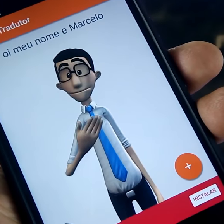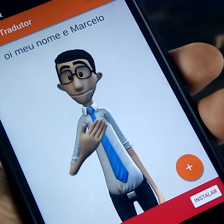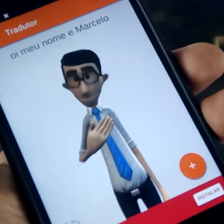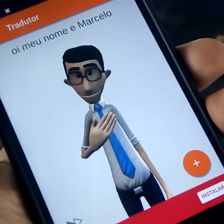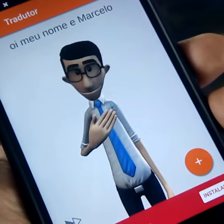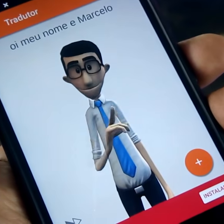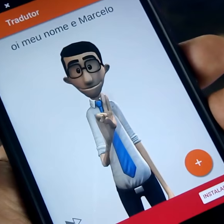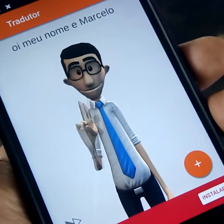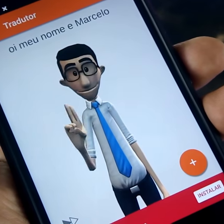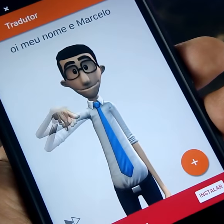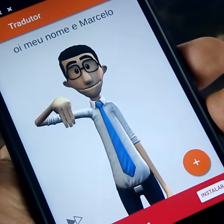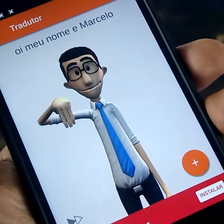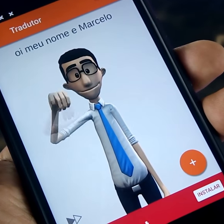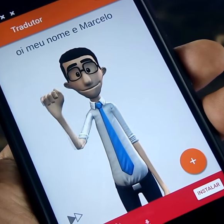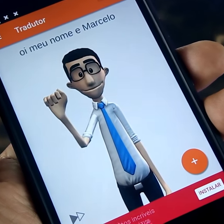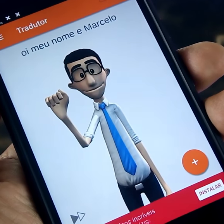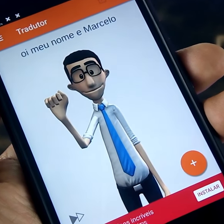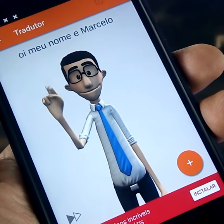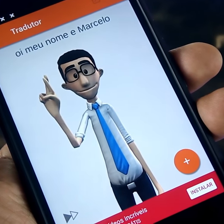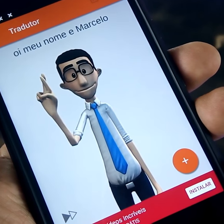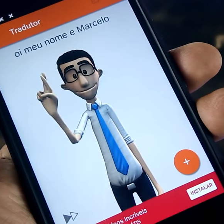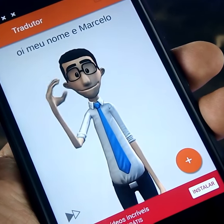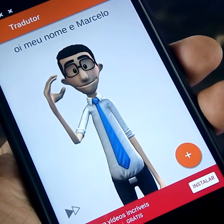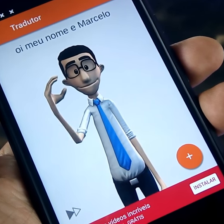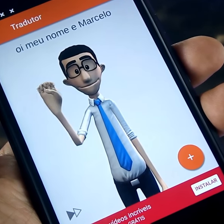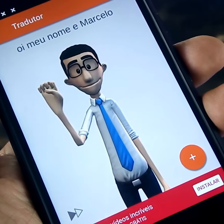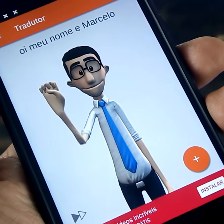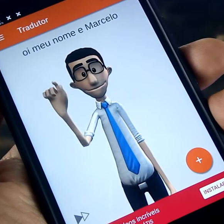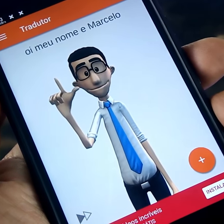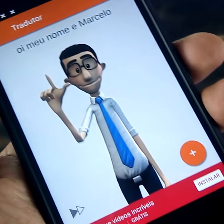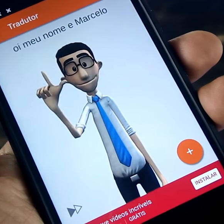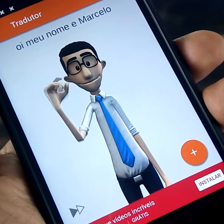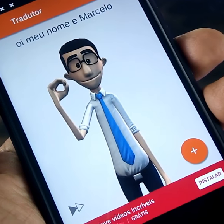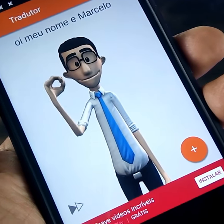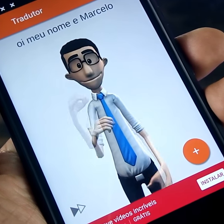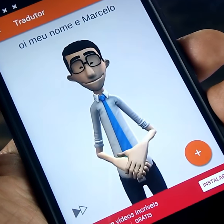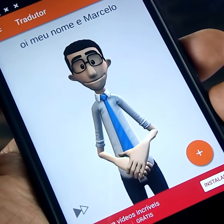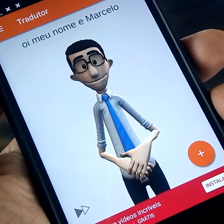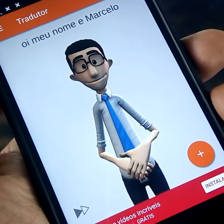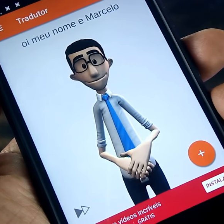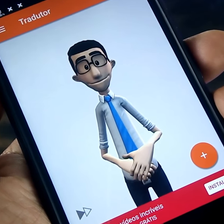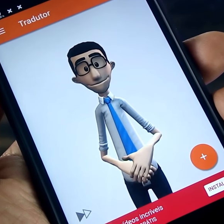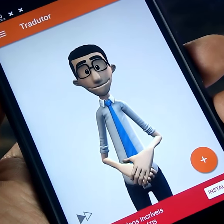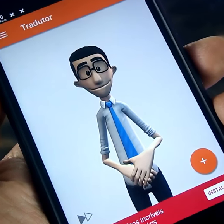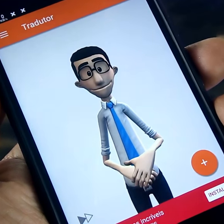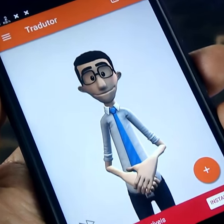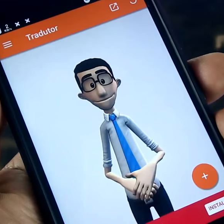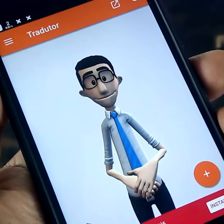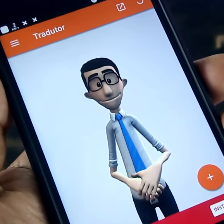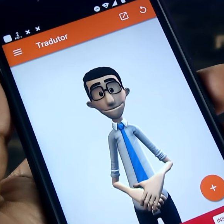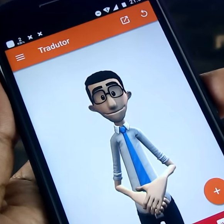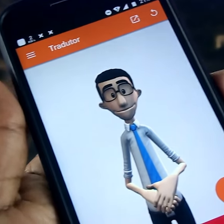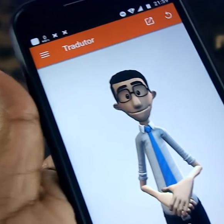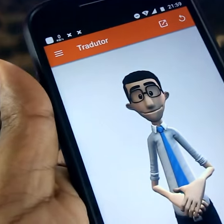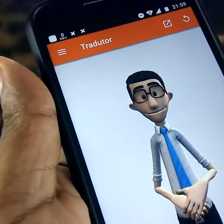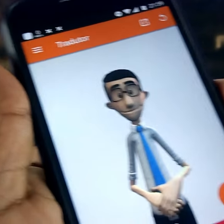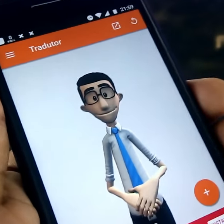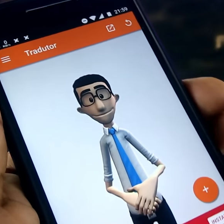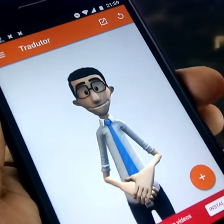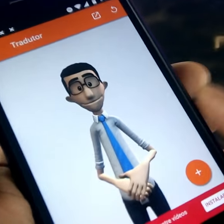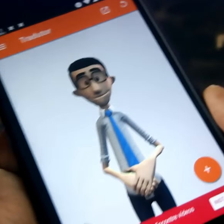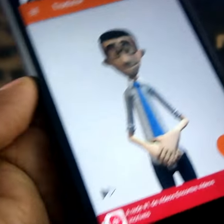traduzir, ó lá. Oi. Meu nome, ó lá. M, A, R, C, E, L, O, Marcelo. Viu? Bacana.